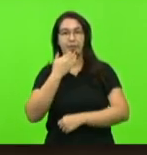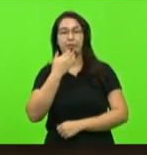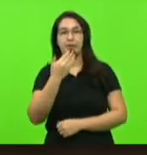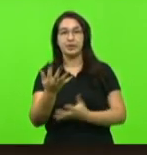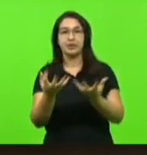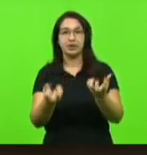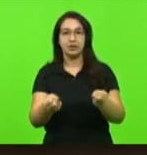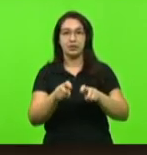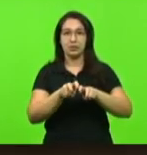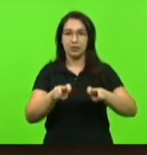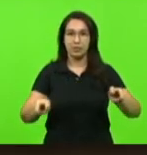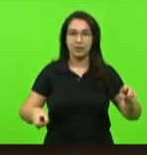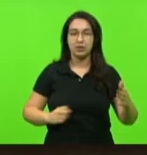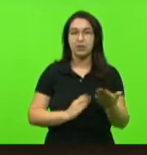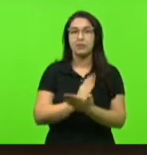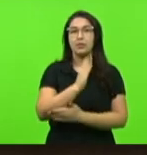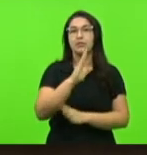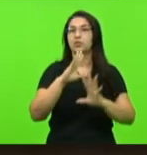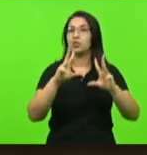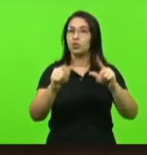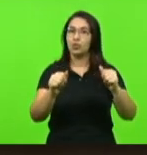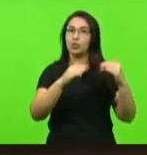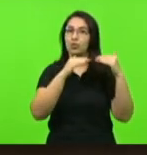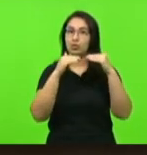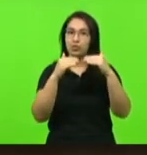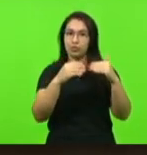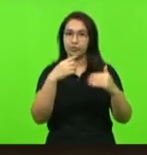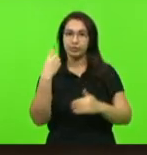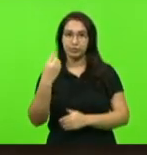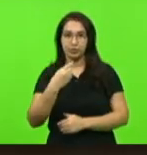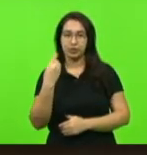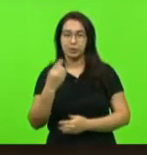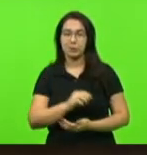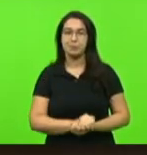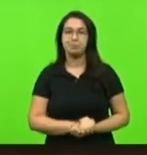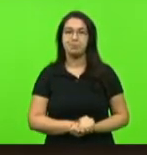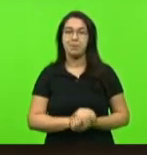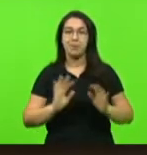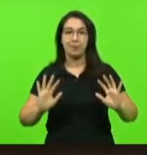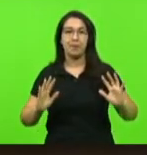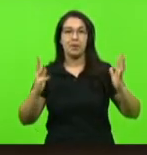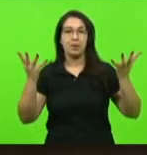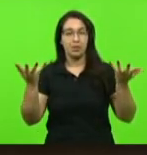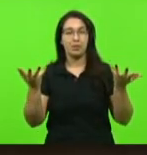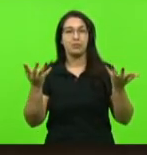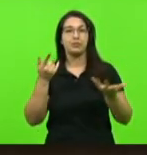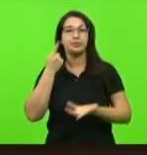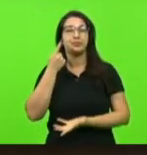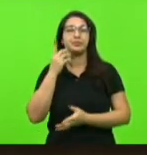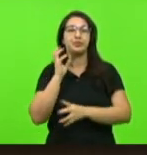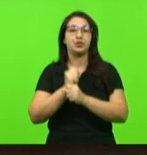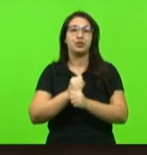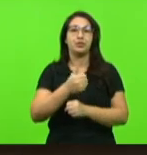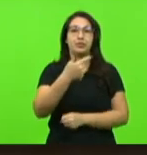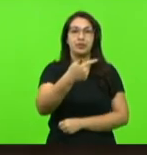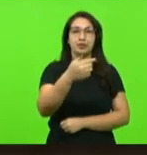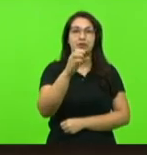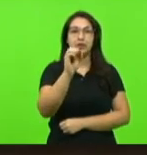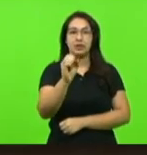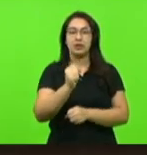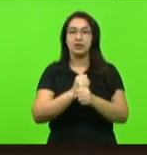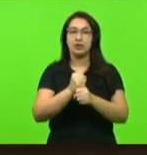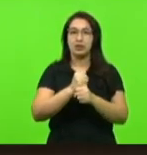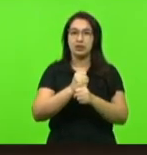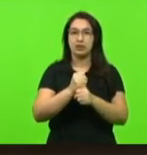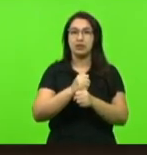pela mesa e aprovada por unanimidade pelos demais parlamentares. em comemoração aos 70 anos do Laboratório Central de Saúde